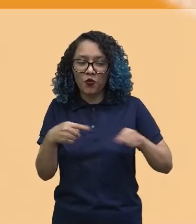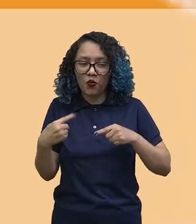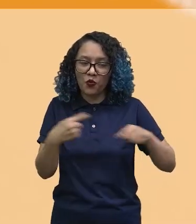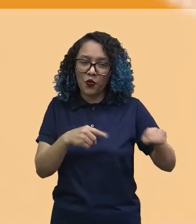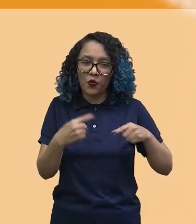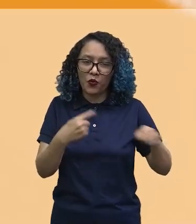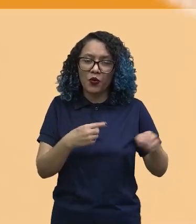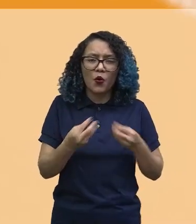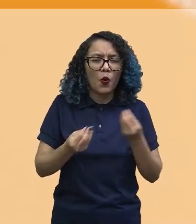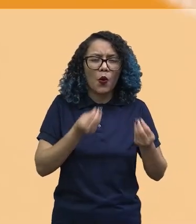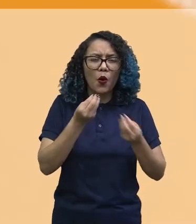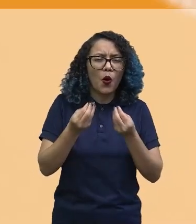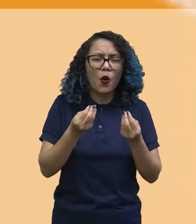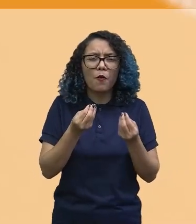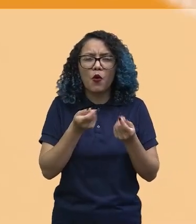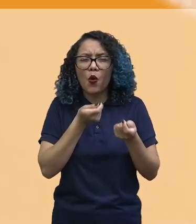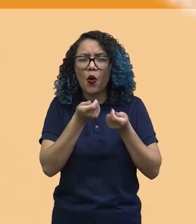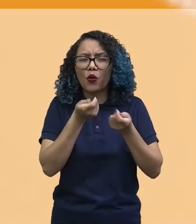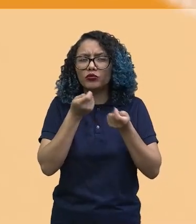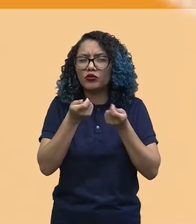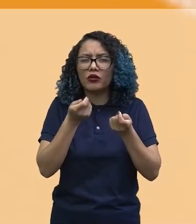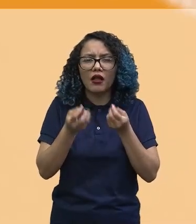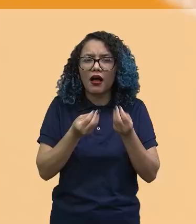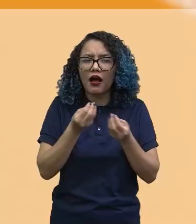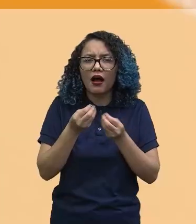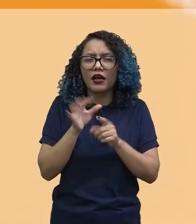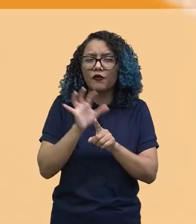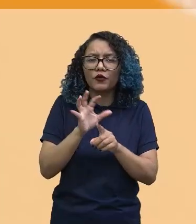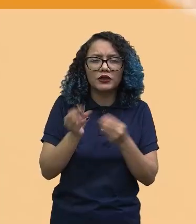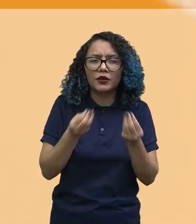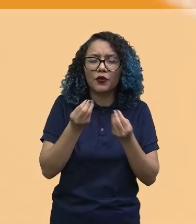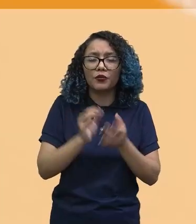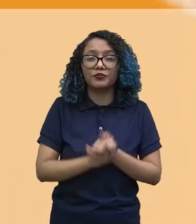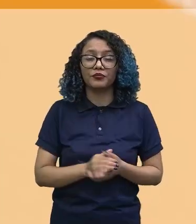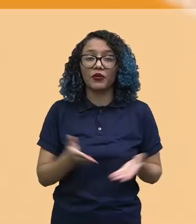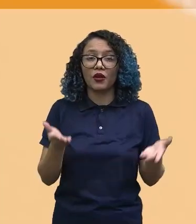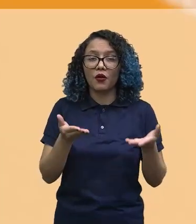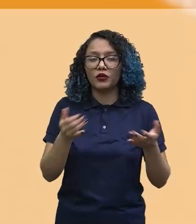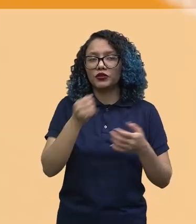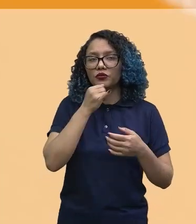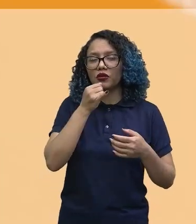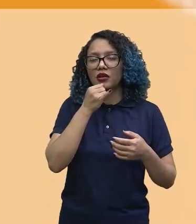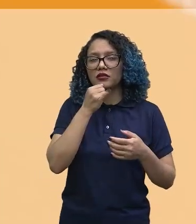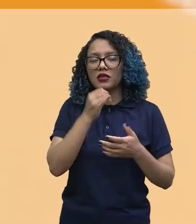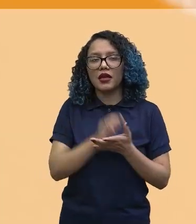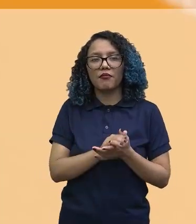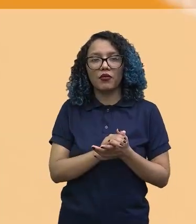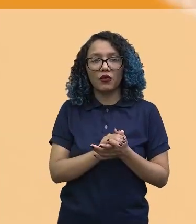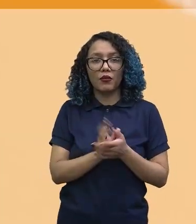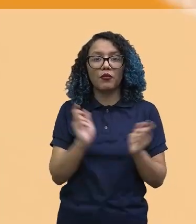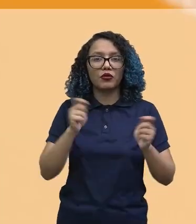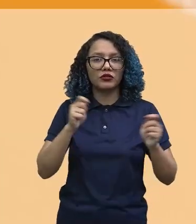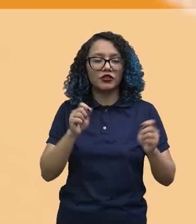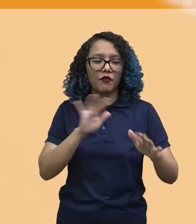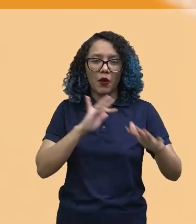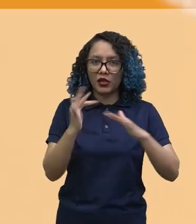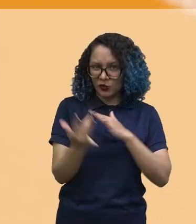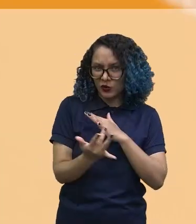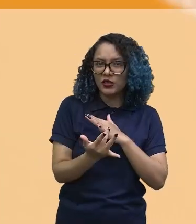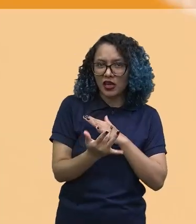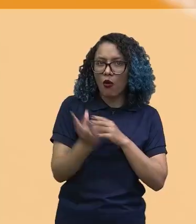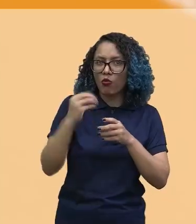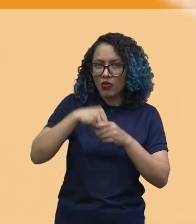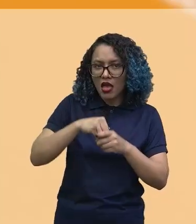manipular a opinião pública acontecia? Bom, nos dias atuais você tem aí as redes sociais, com vídeos,